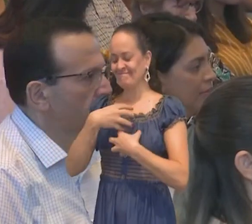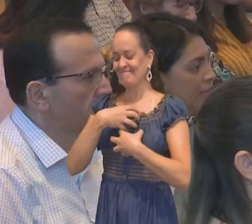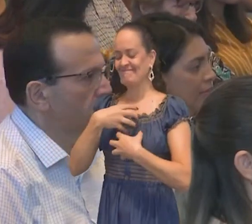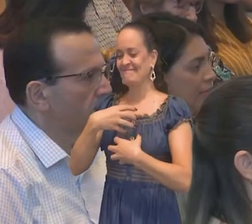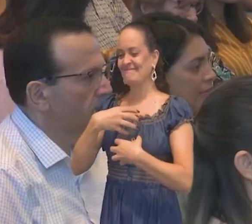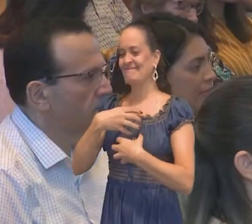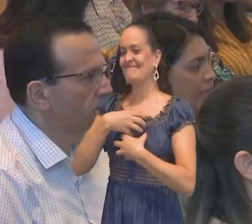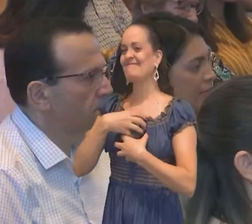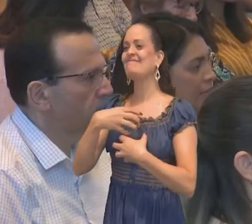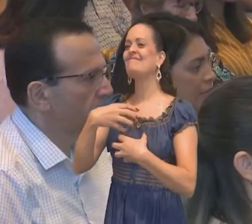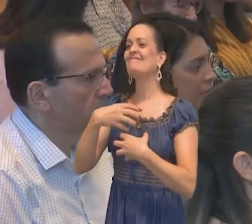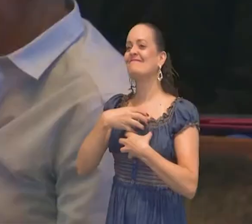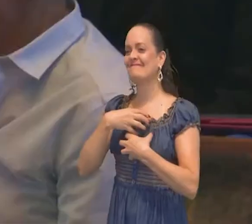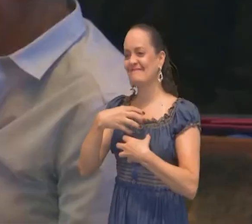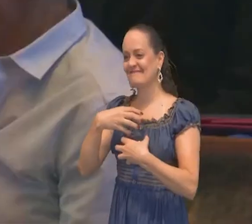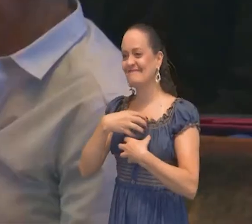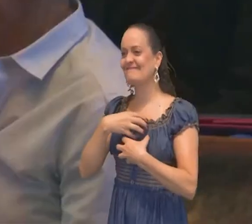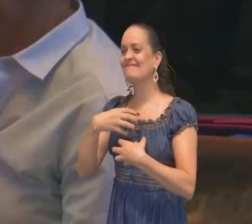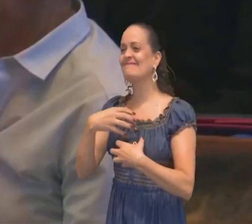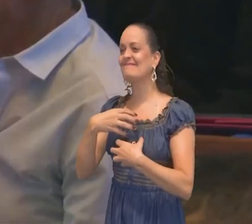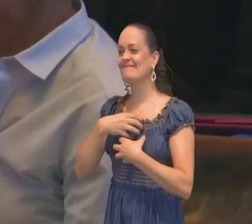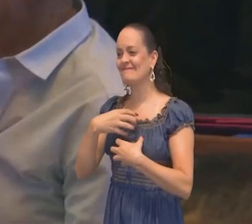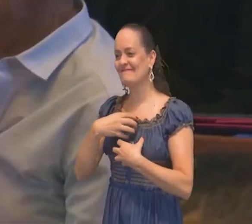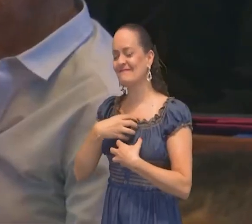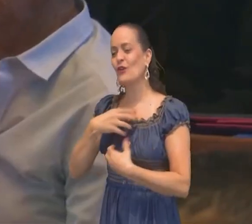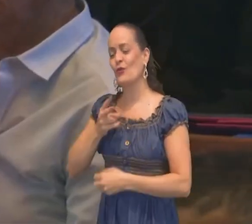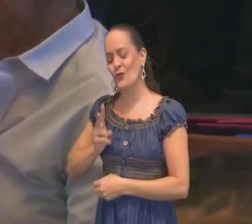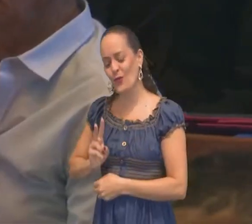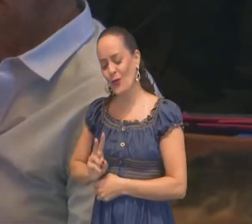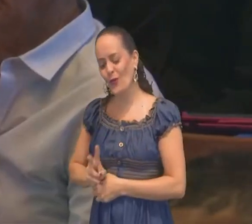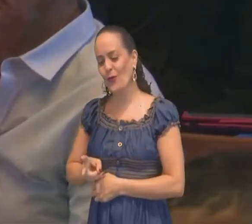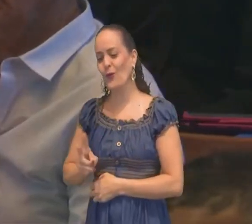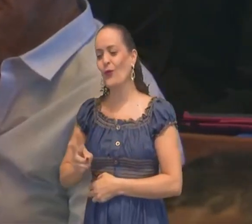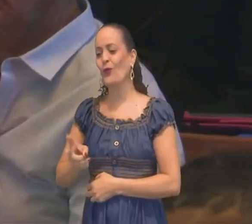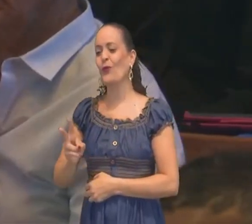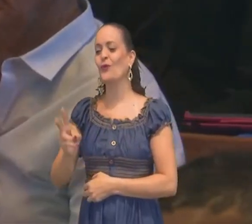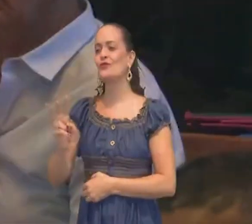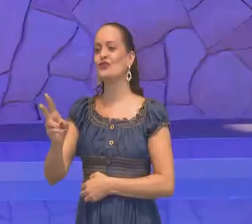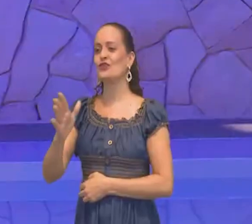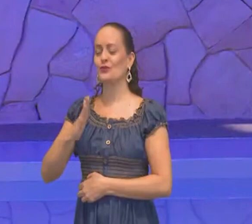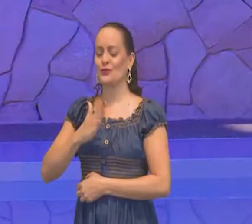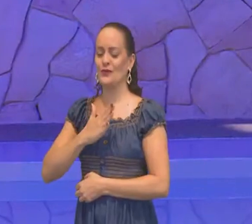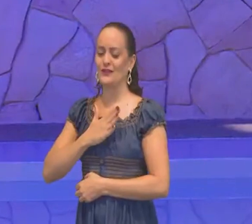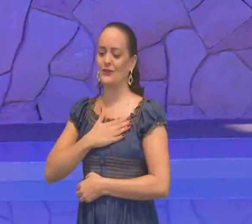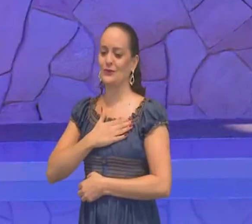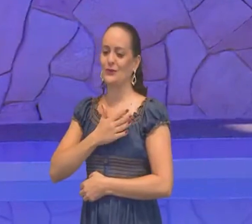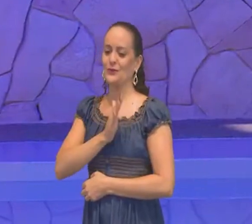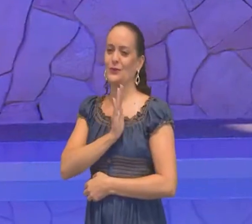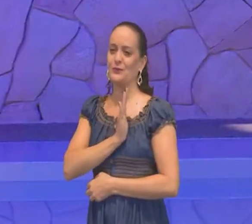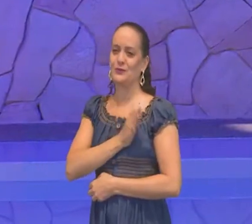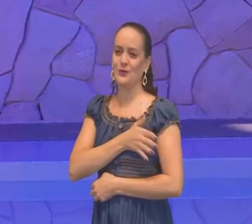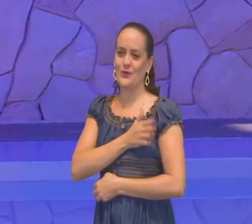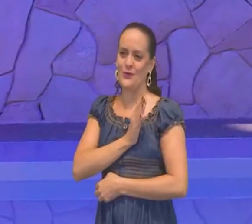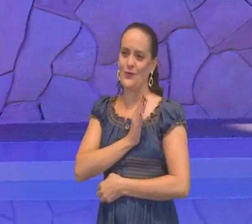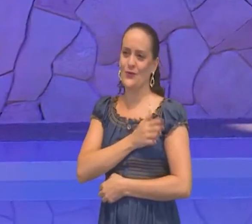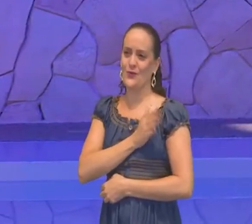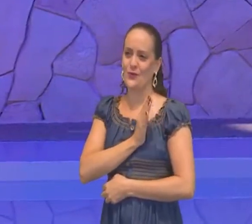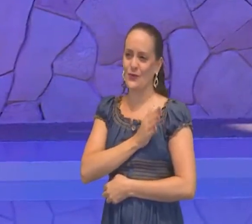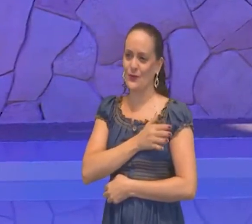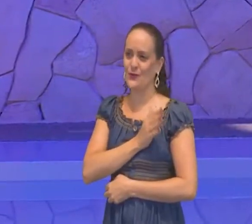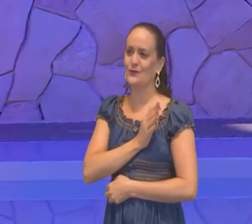alcancei perdura no meu coração.